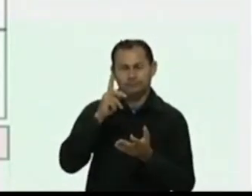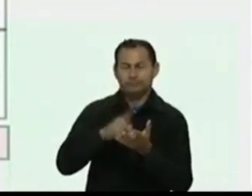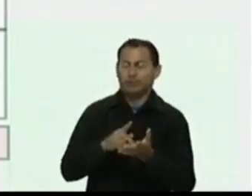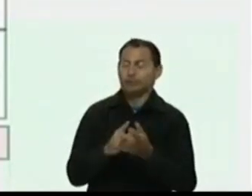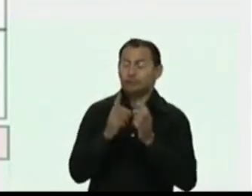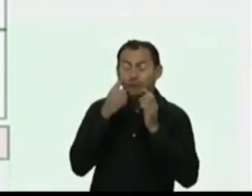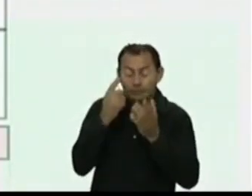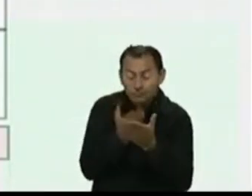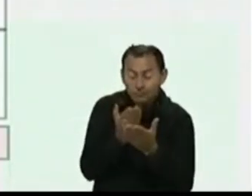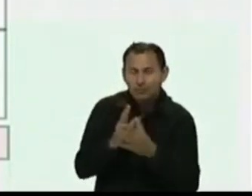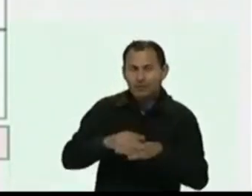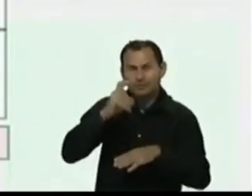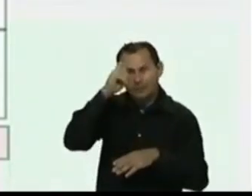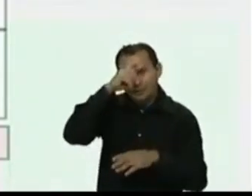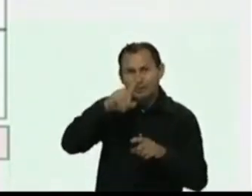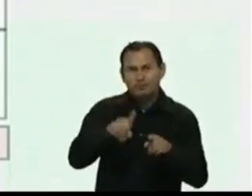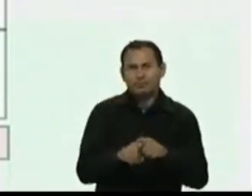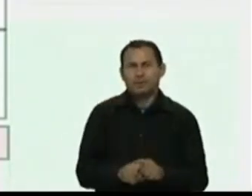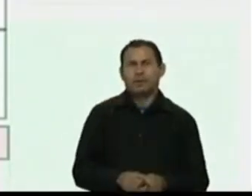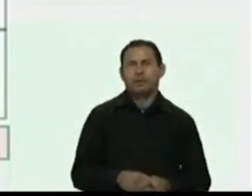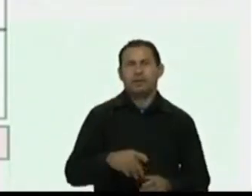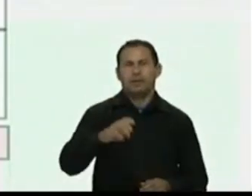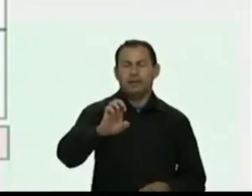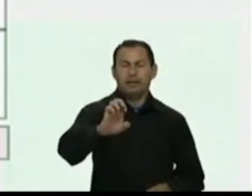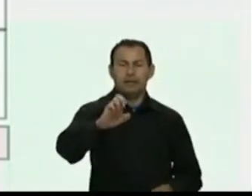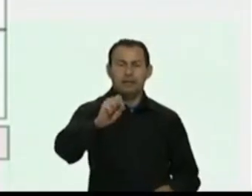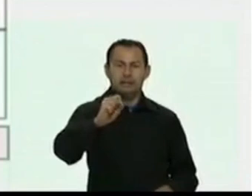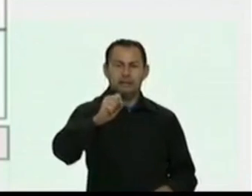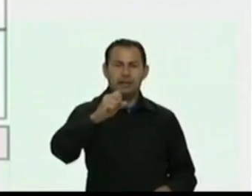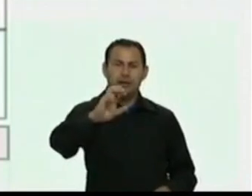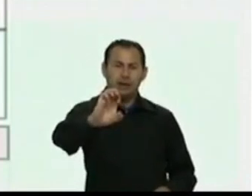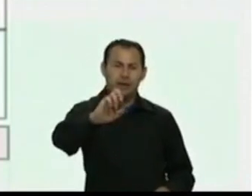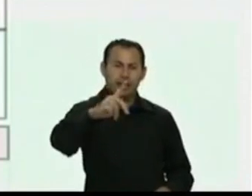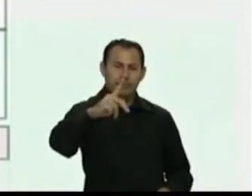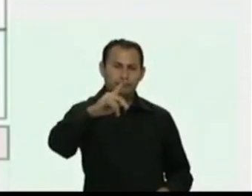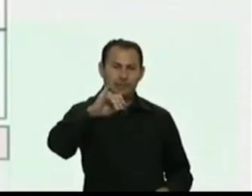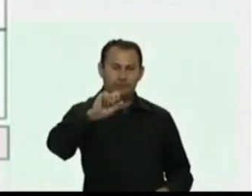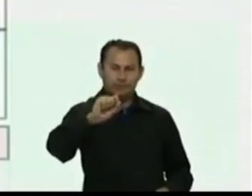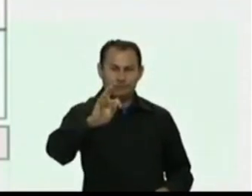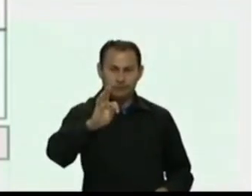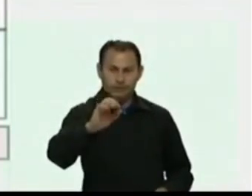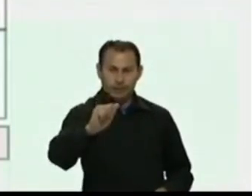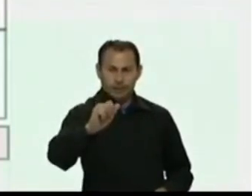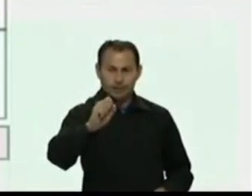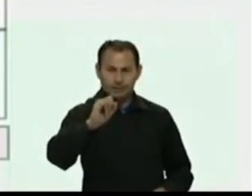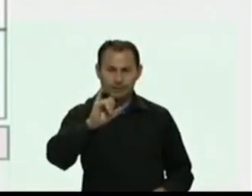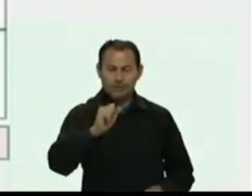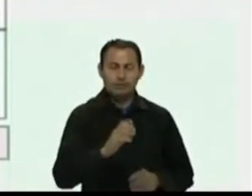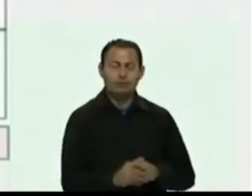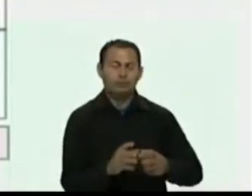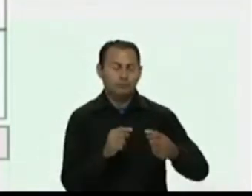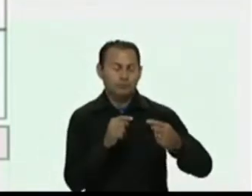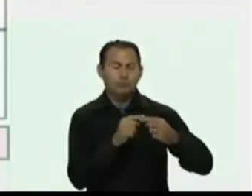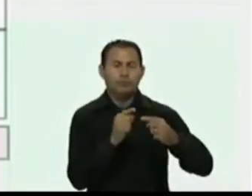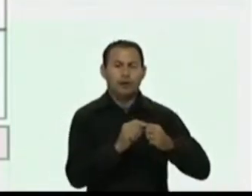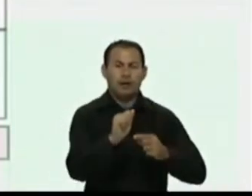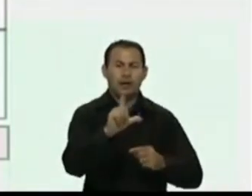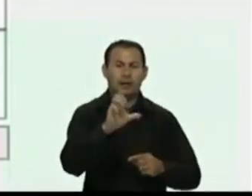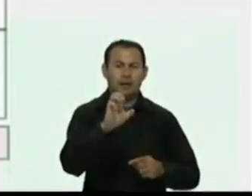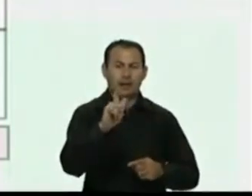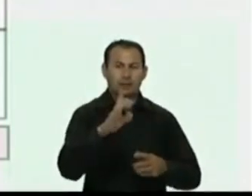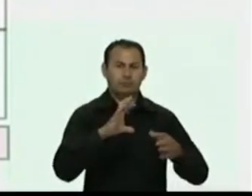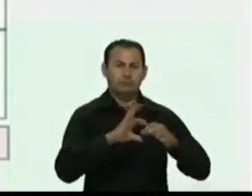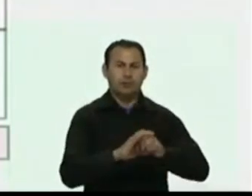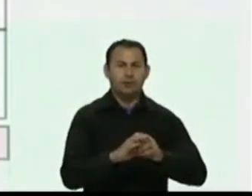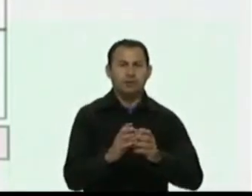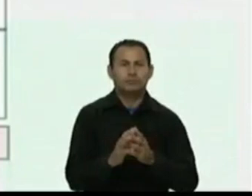verdade, como a epistasia. Epistasia é quando um genótipo, um alelo vai interferir no outro. Então, a gente vê